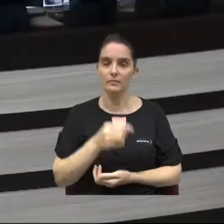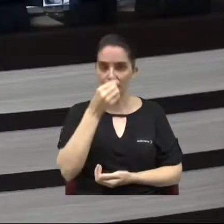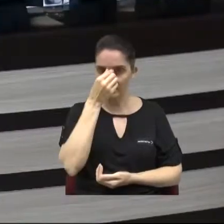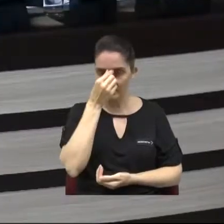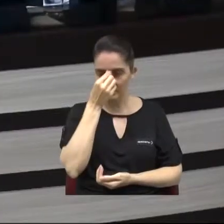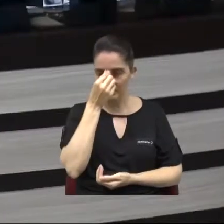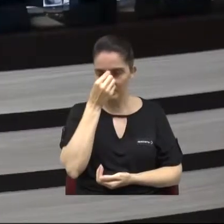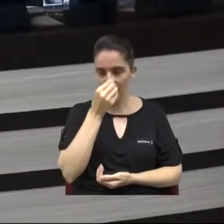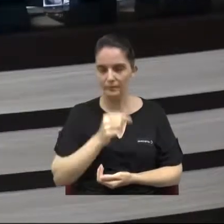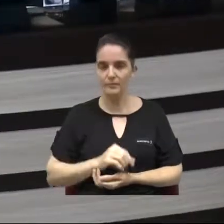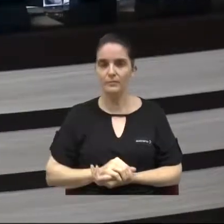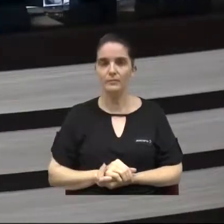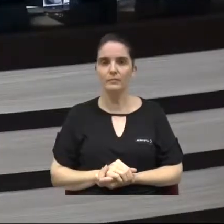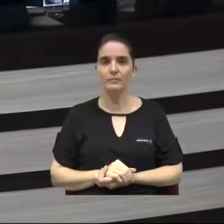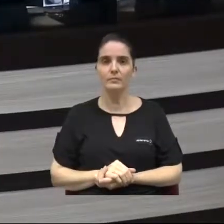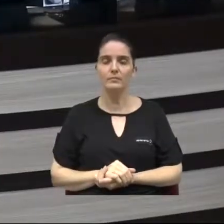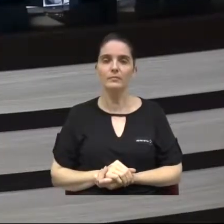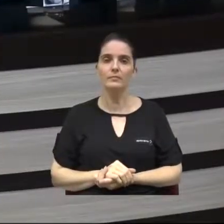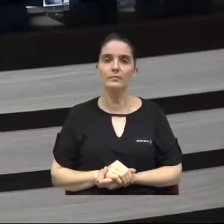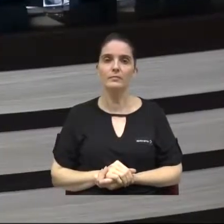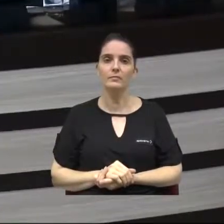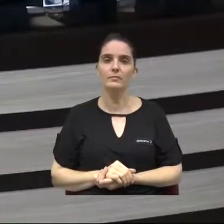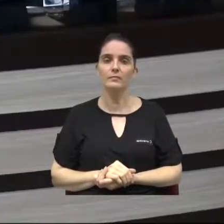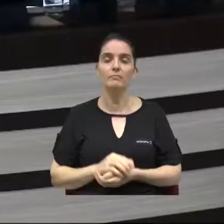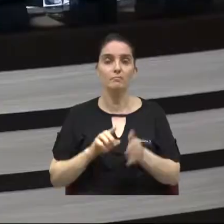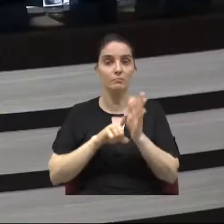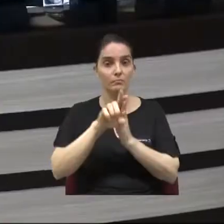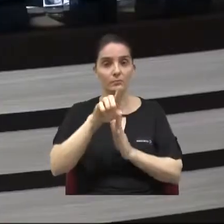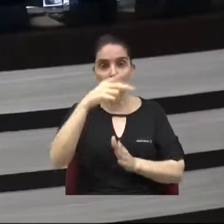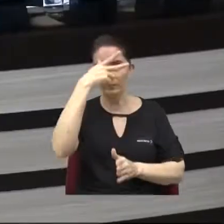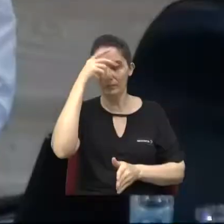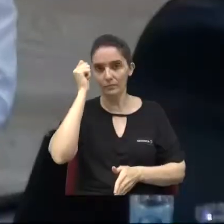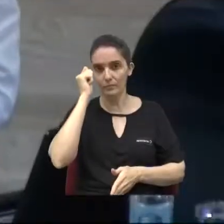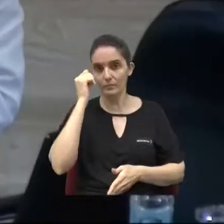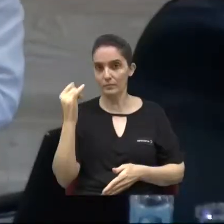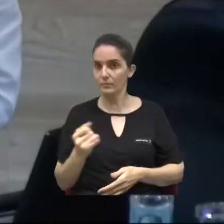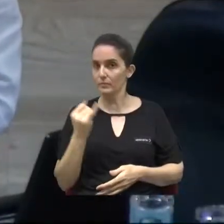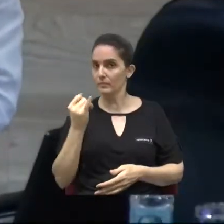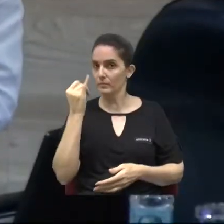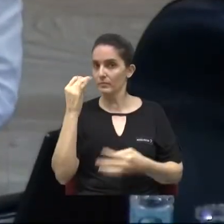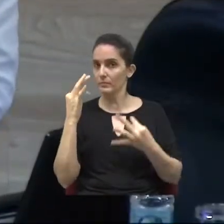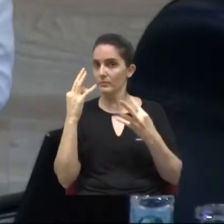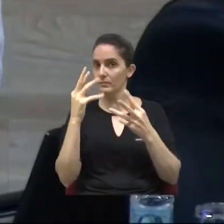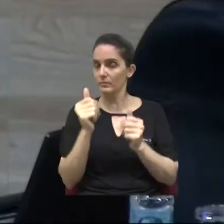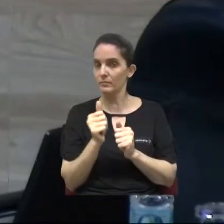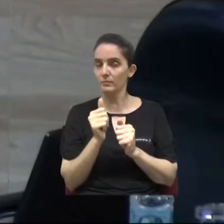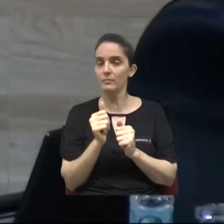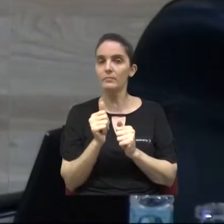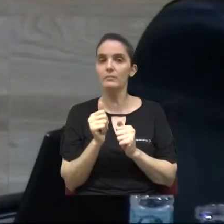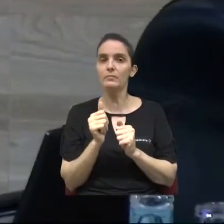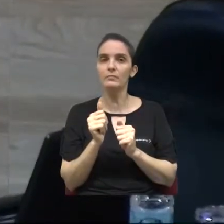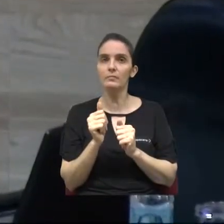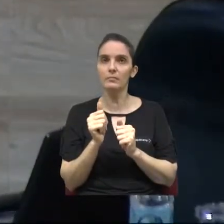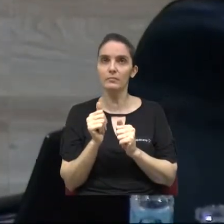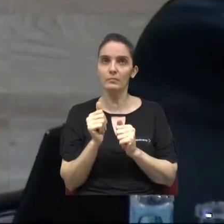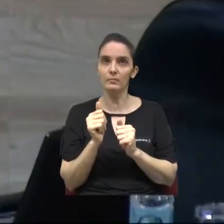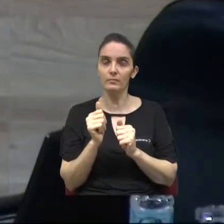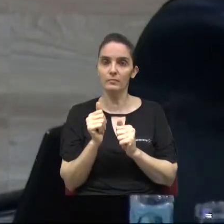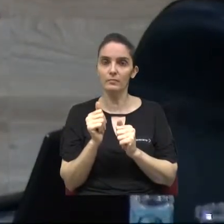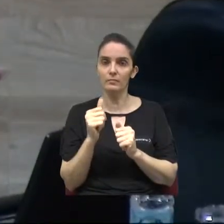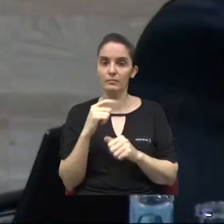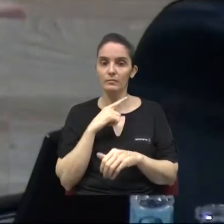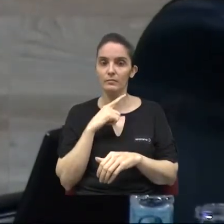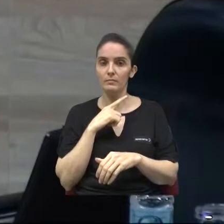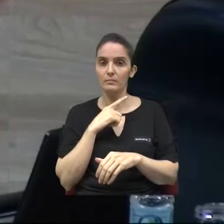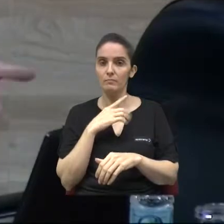Jorge faz uma pergunta importante para que todos aqui possamos ter ainda mais informações,